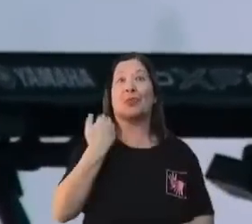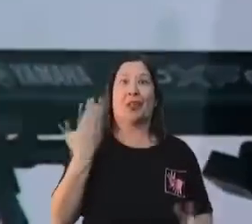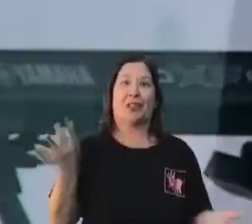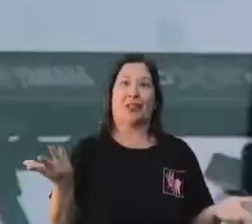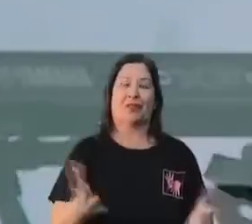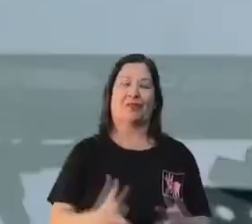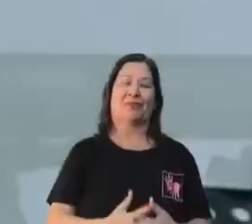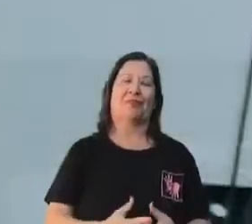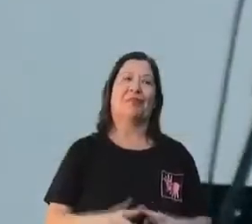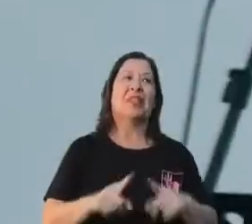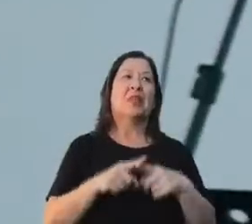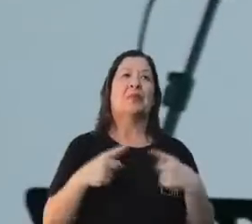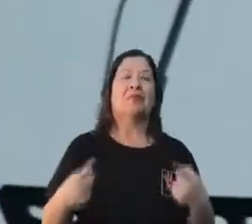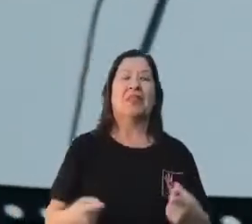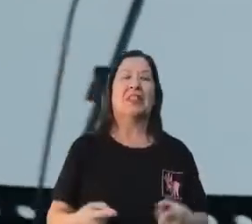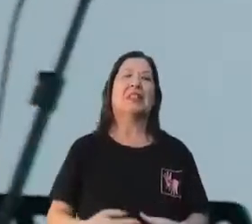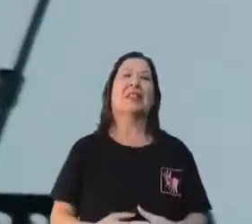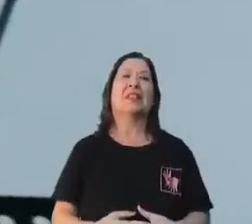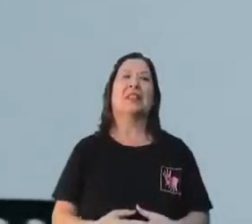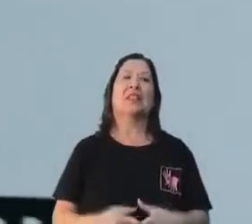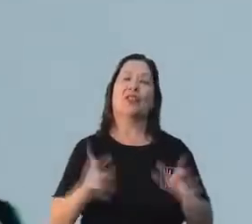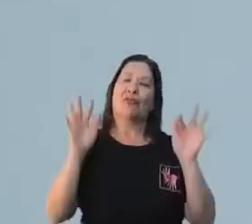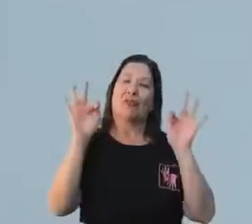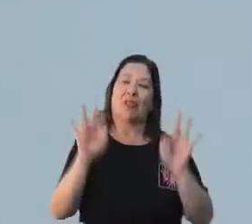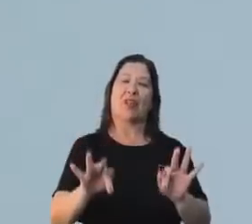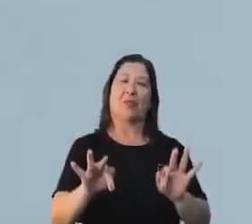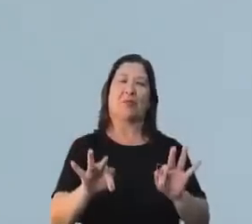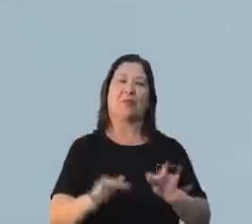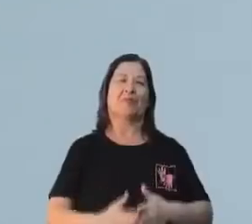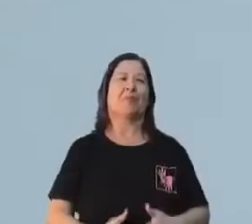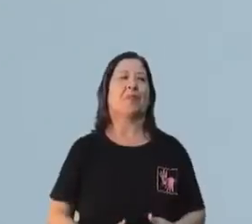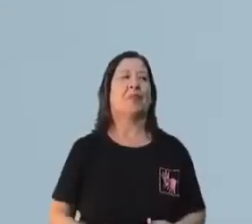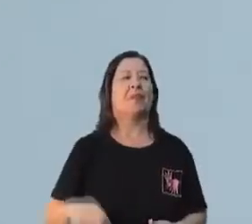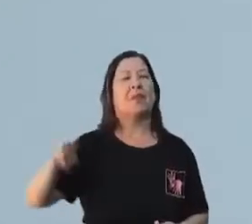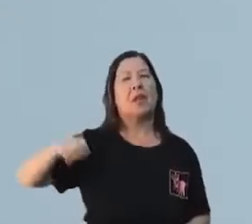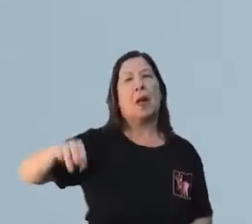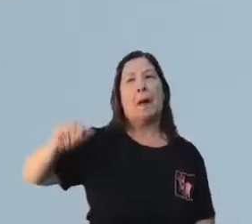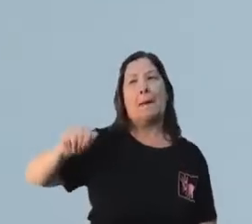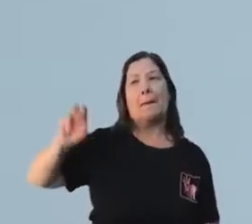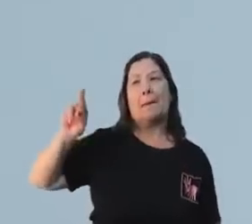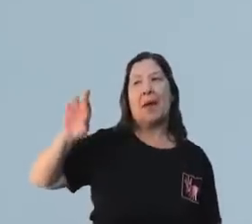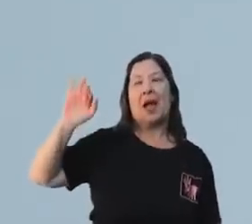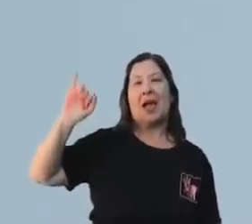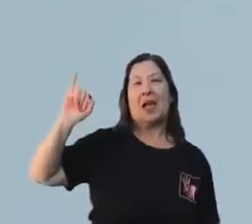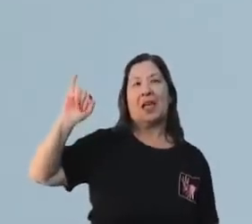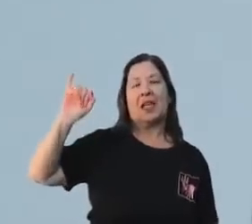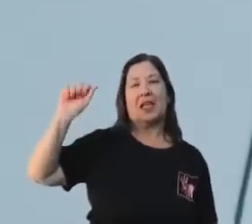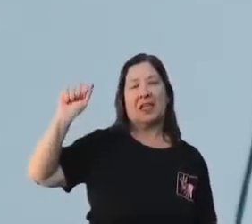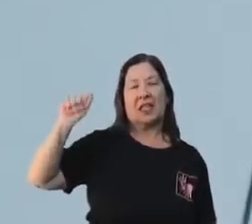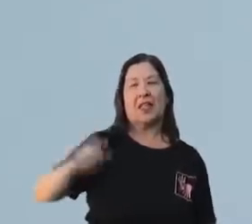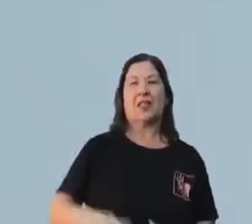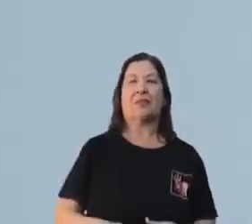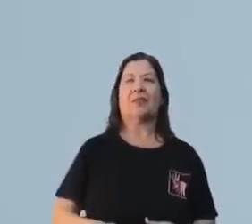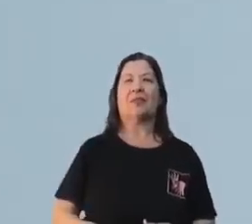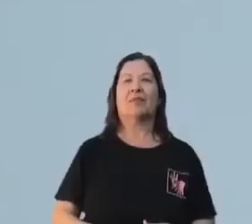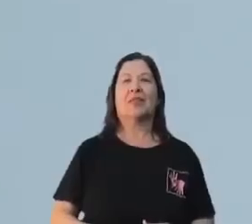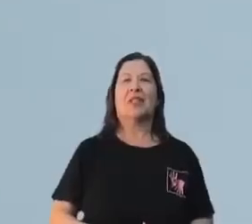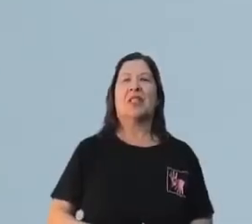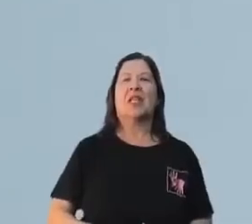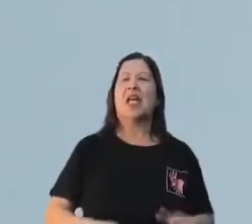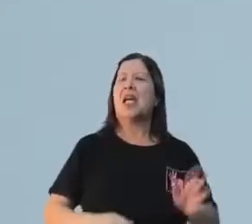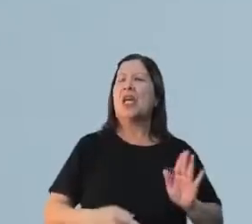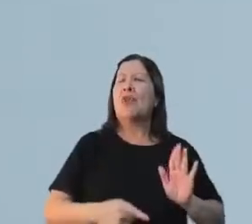Mas deixa eu terminar. Maria fez o que pôde. Maria fez o seu melhor. Maria fez